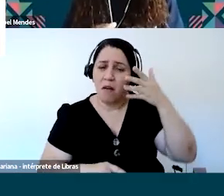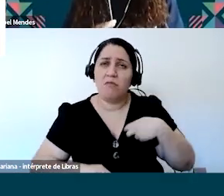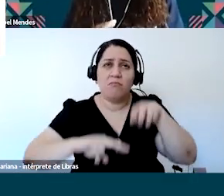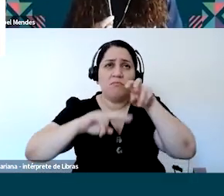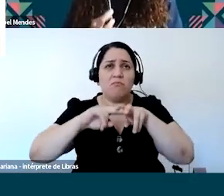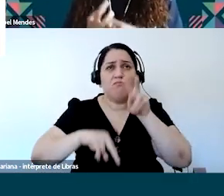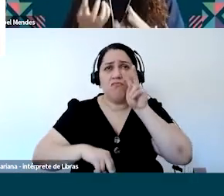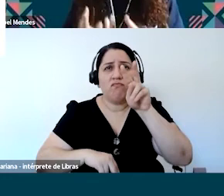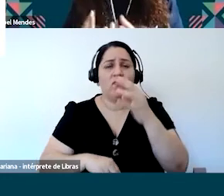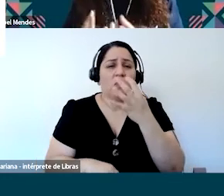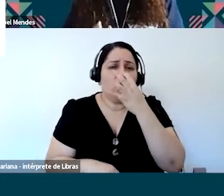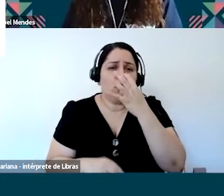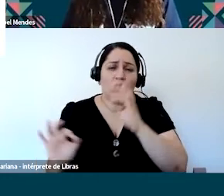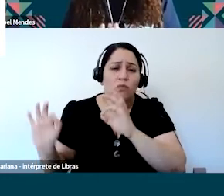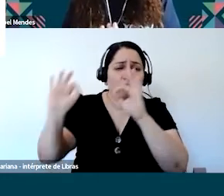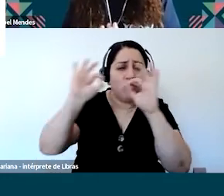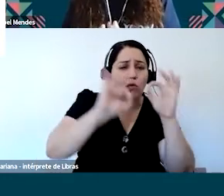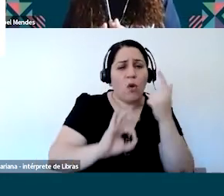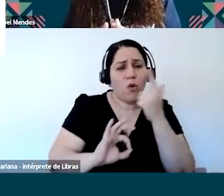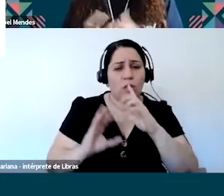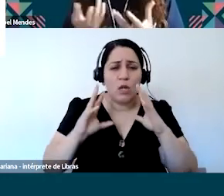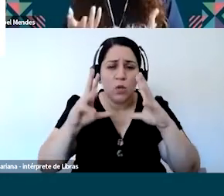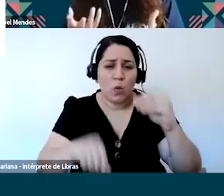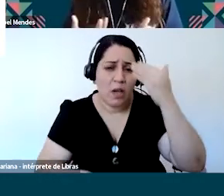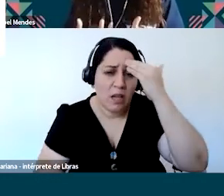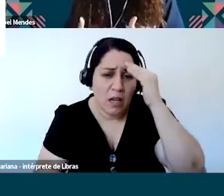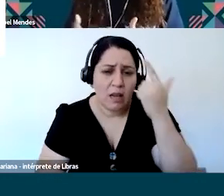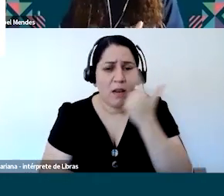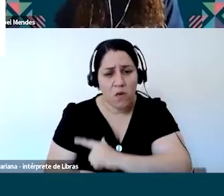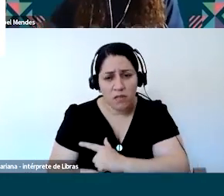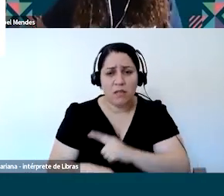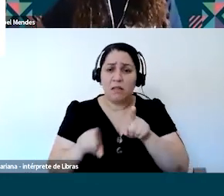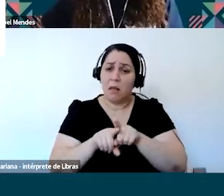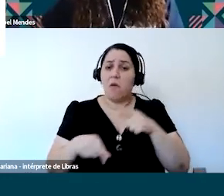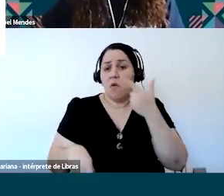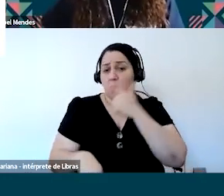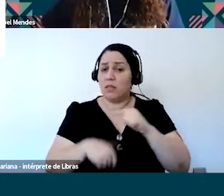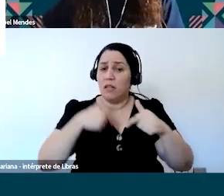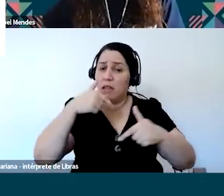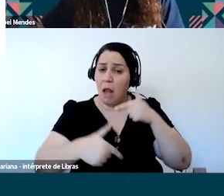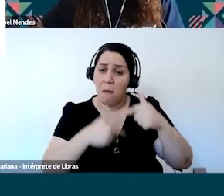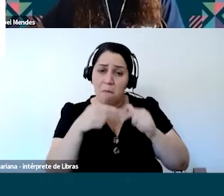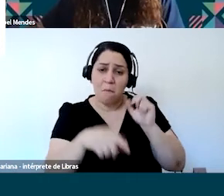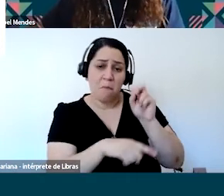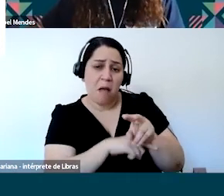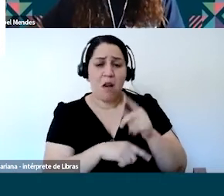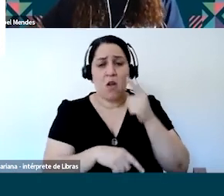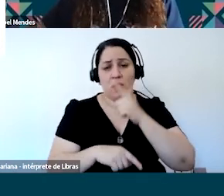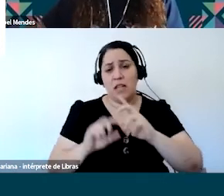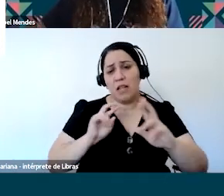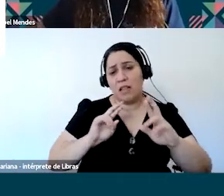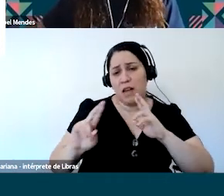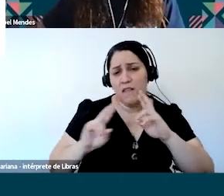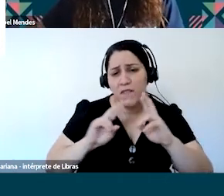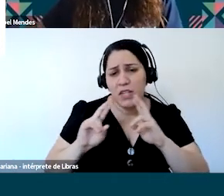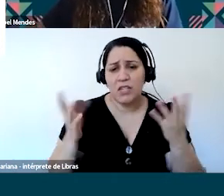dentro de uma conferência e conseguir entender tudo que está sendo transmitido, e eu também ser capaz de conseguir um emprego,